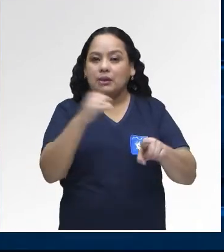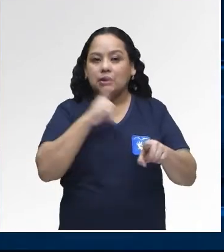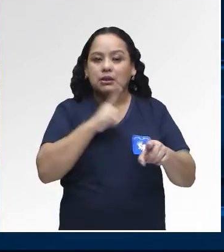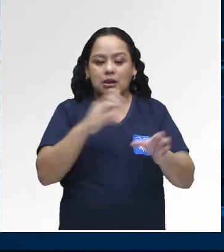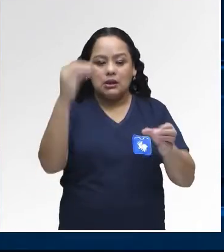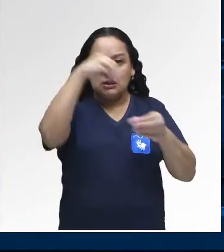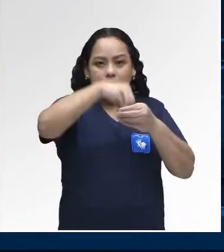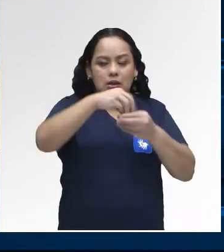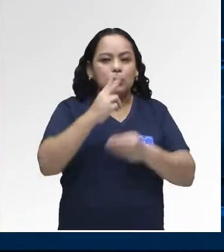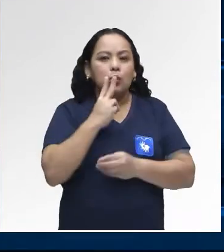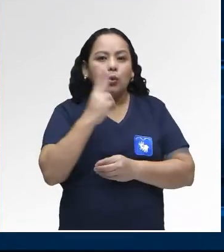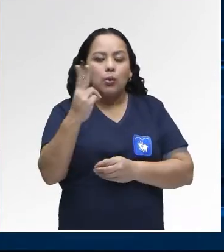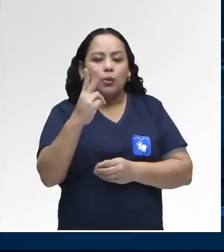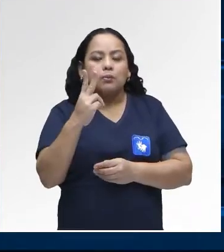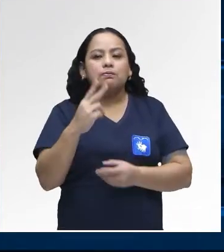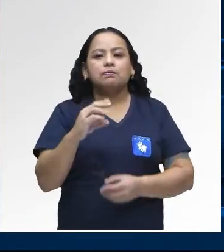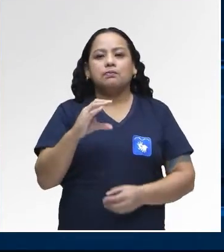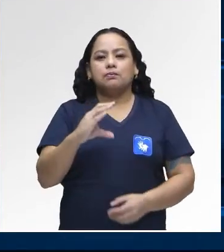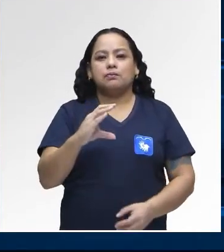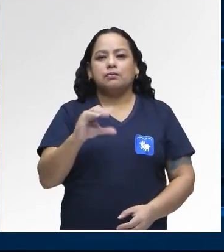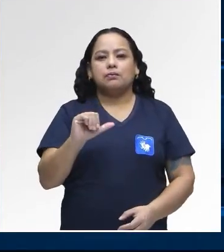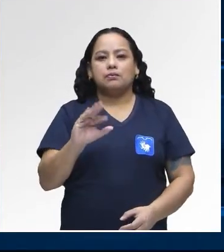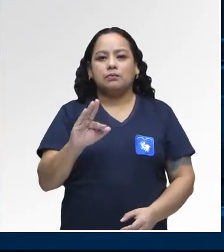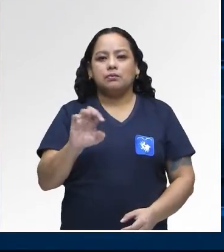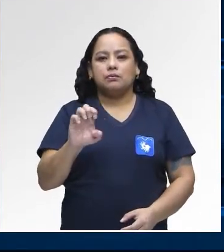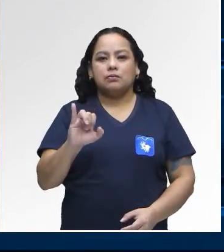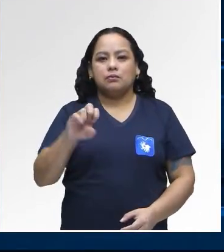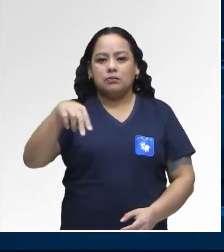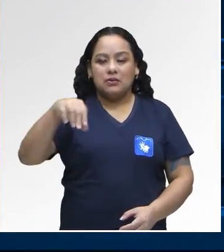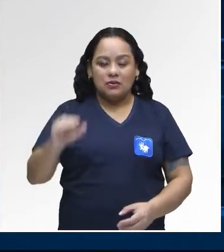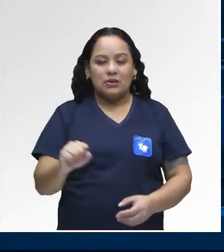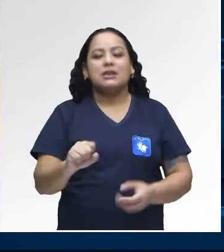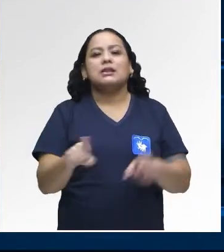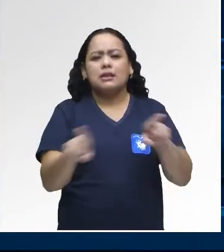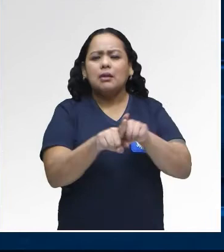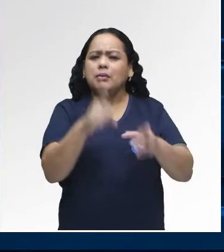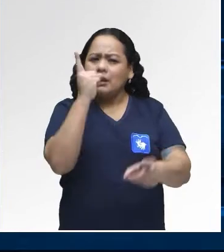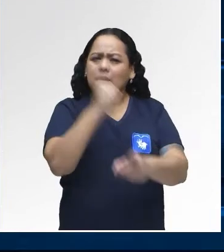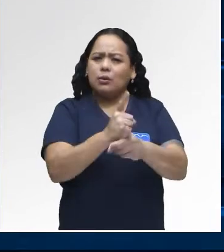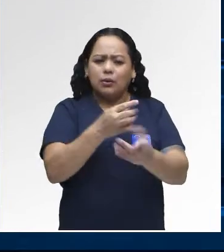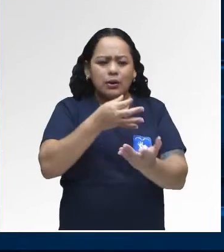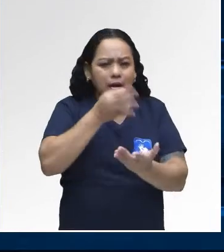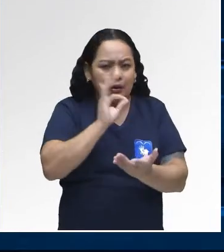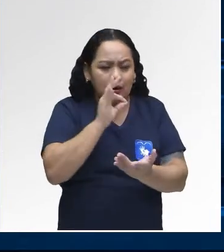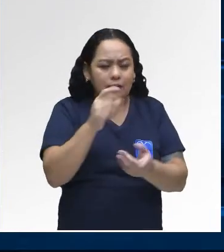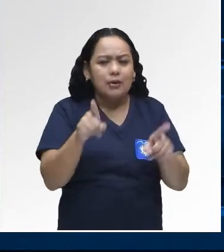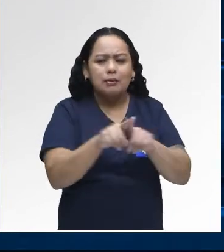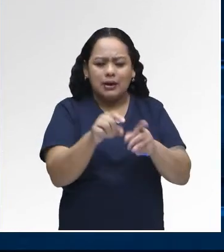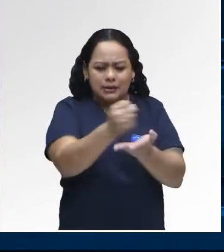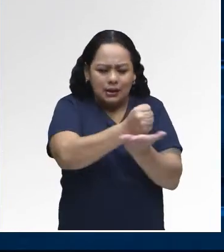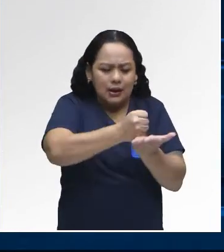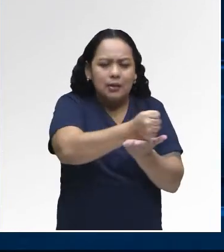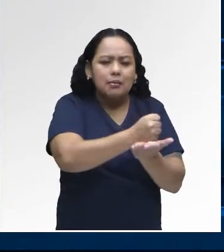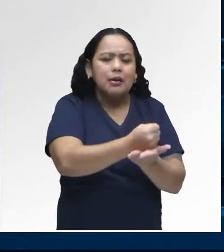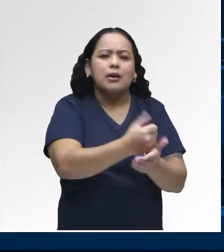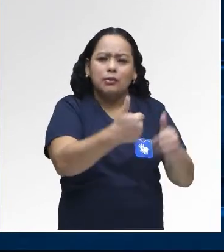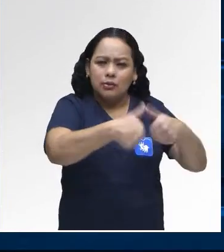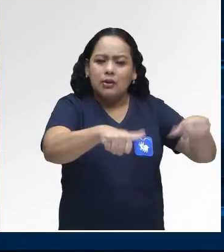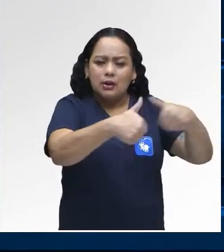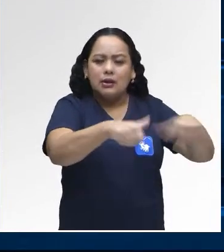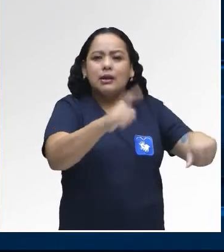ser até encontrada no café, né? Mas em várias drogas, até em remédios, a gente pode ter a presença